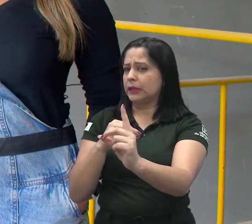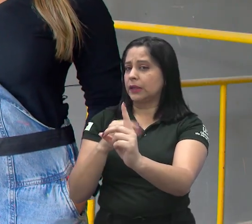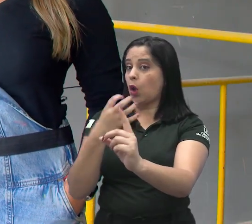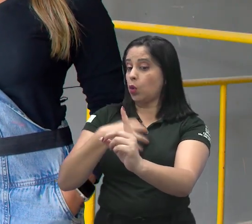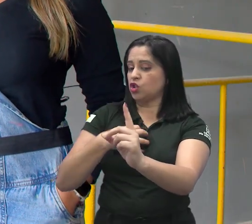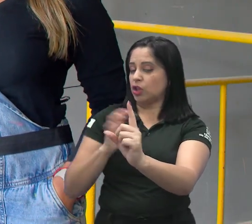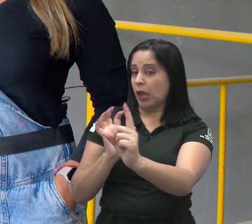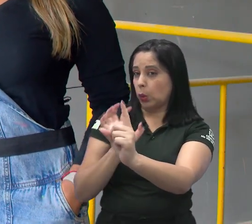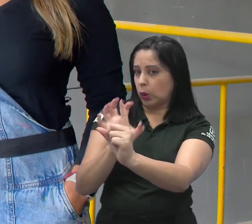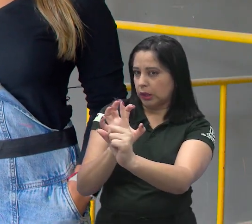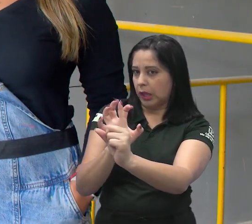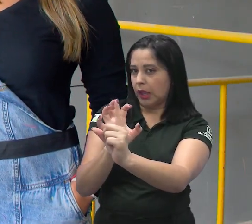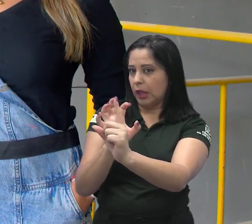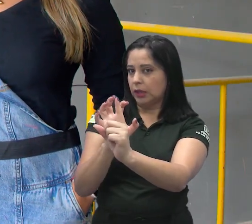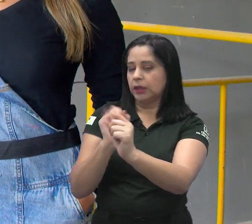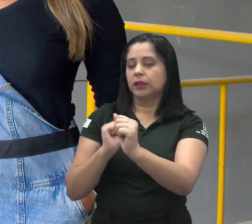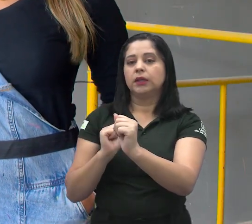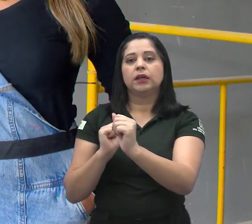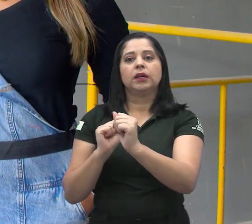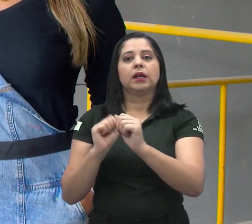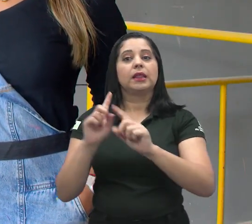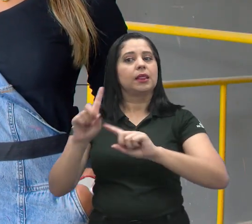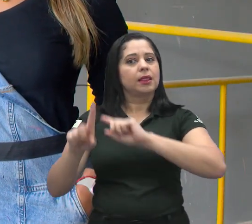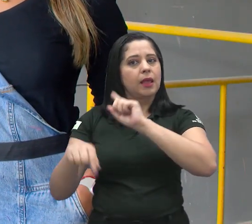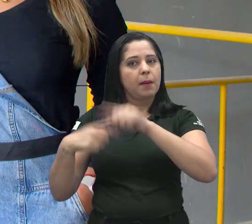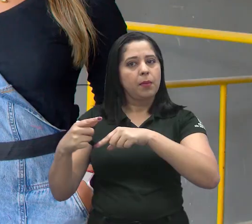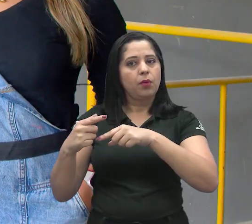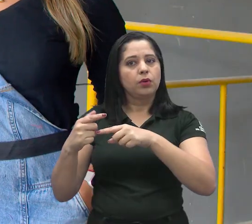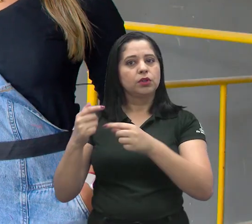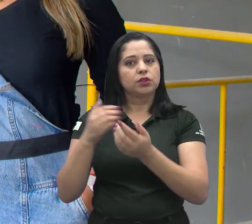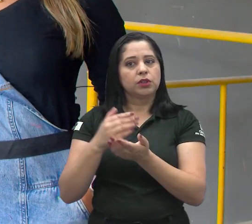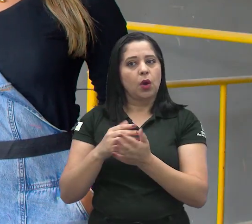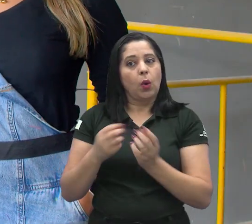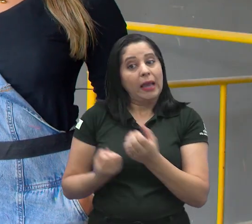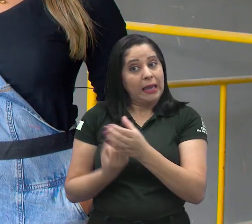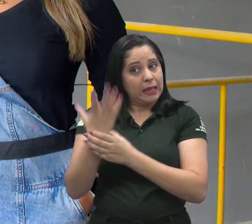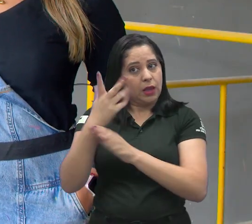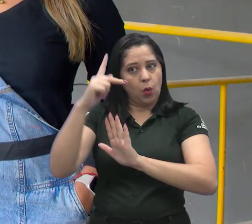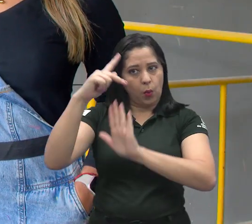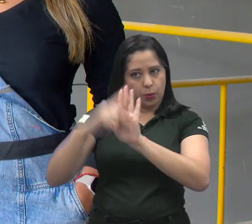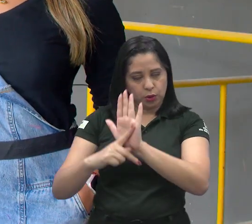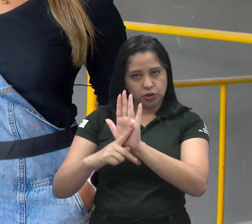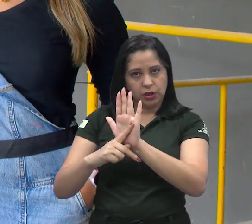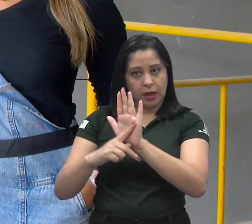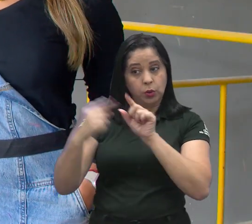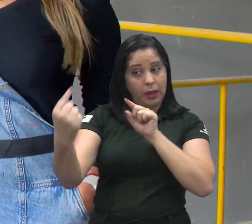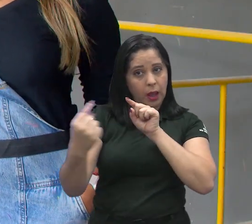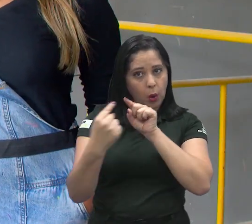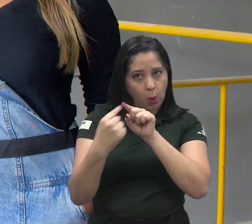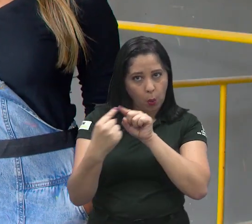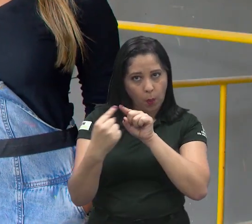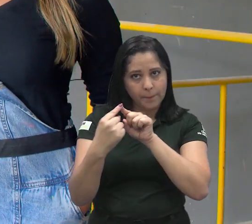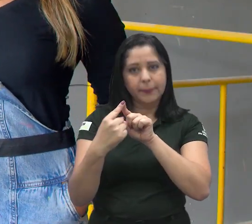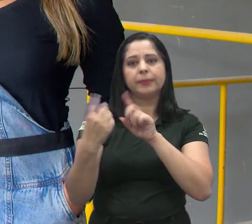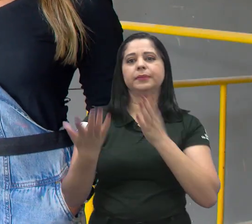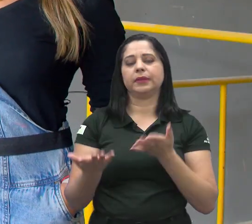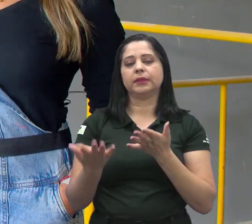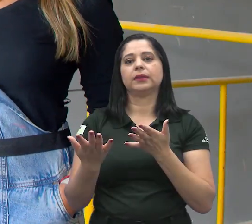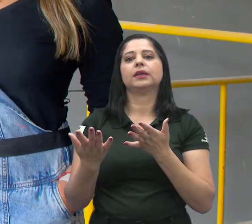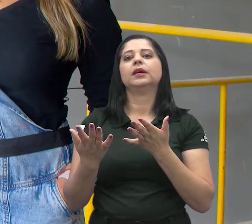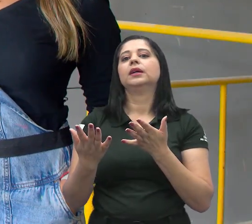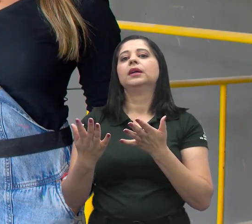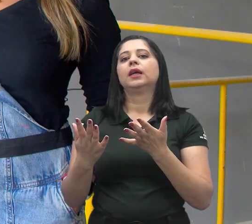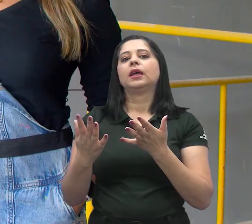pensou, como ele quer transformar aquele ambiente e depois a gente entra com um projeto personalizado. Então a gente cria uma arte com base